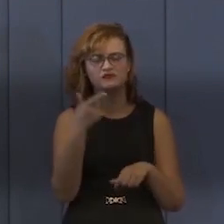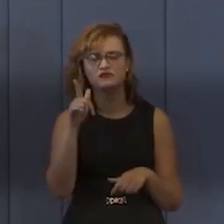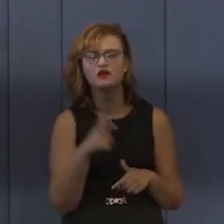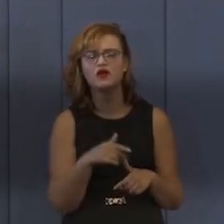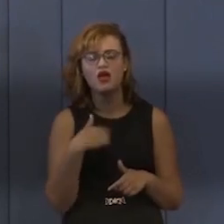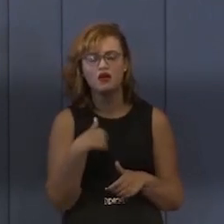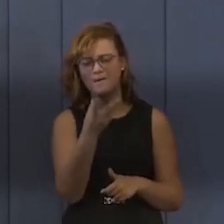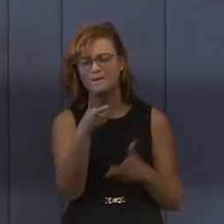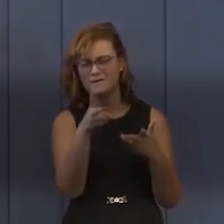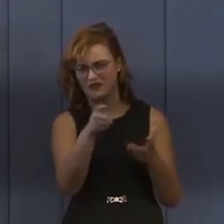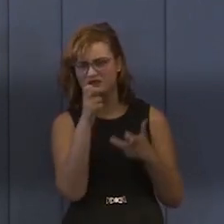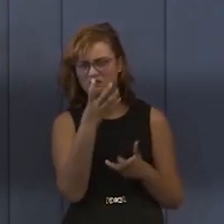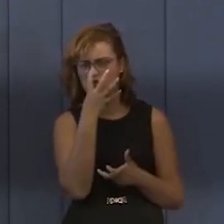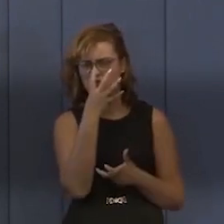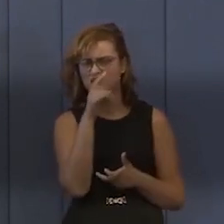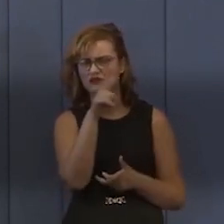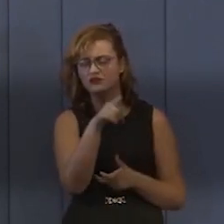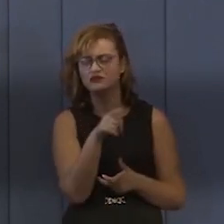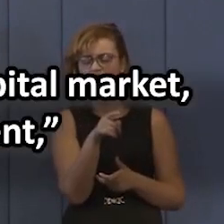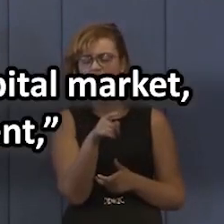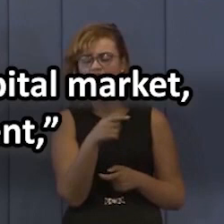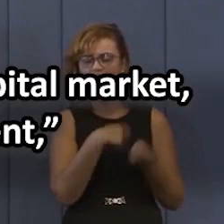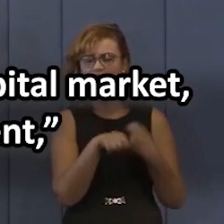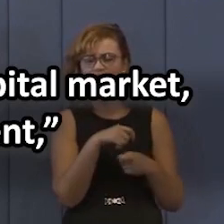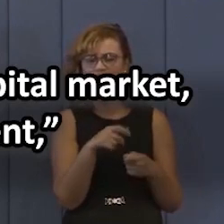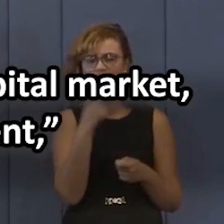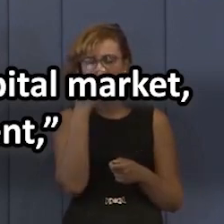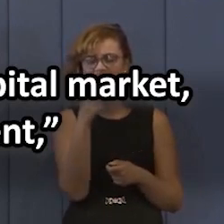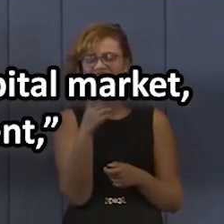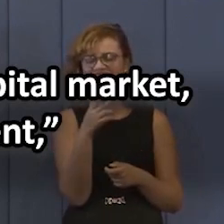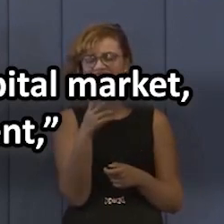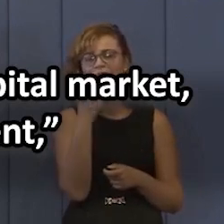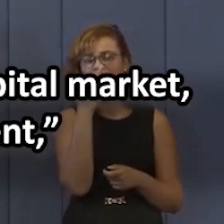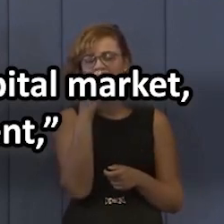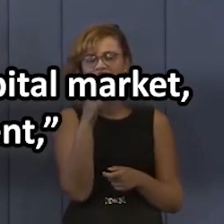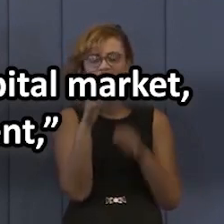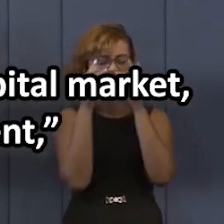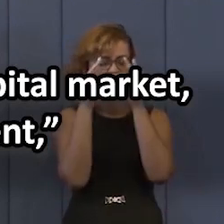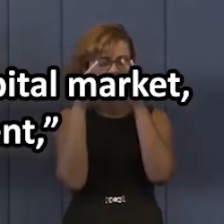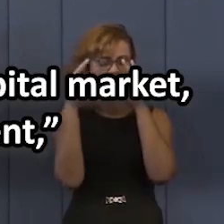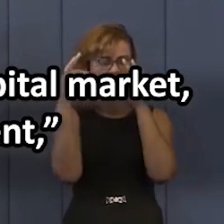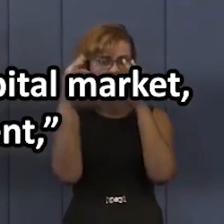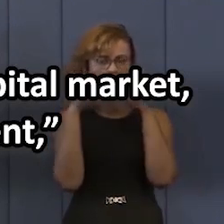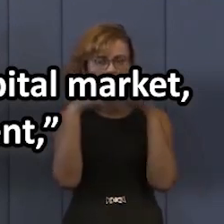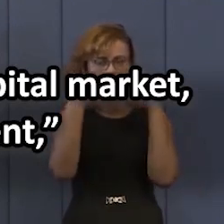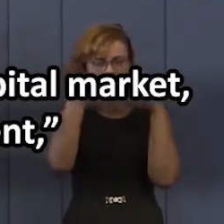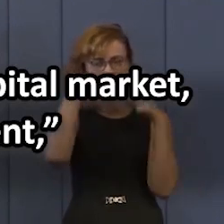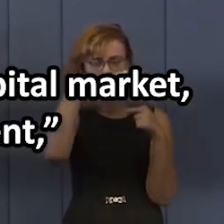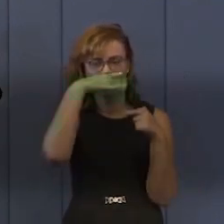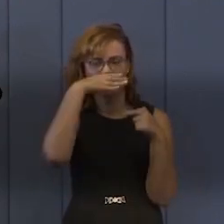eu e o Barra, e a gente observava, eu observava naquela época no mercado de capitais, que existia um negócio chamado fio do